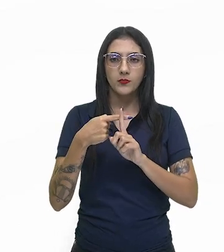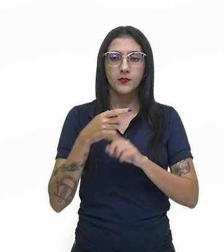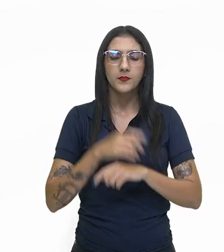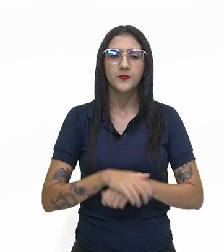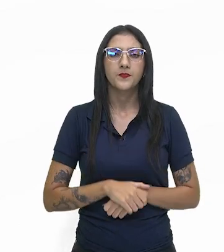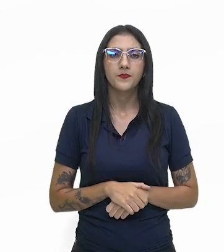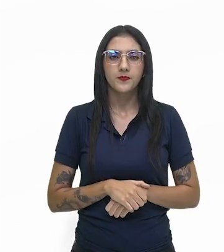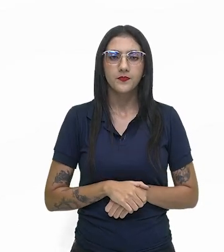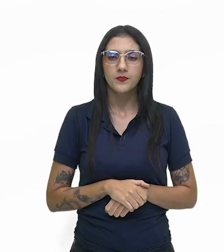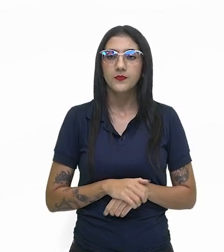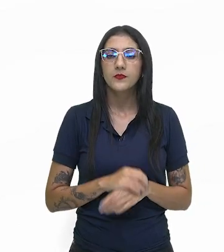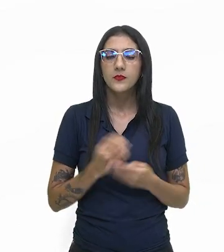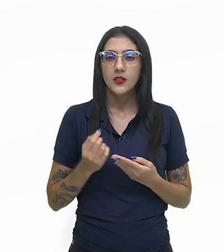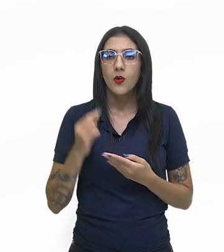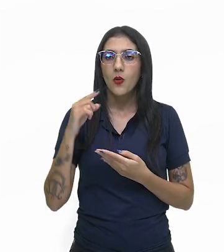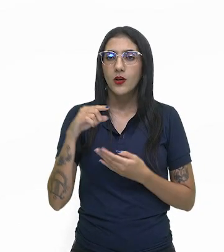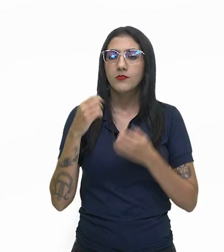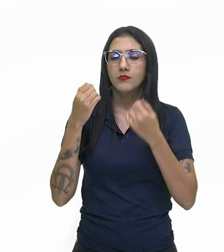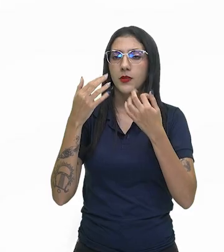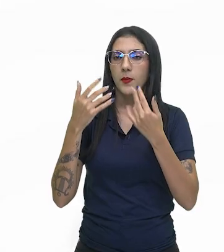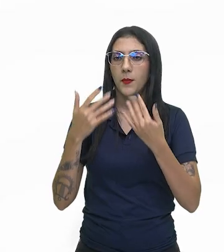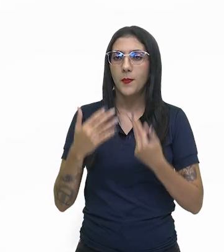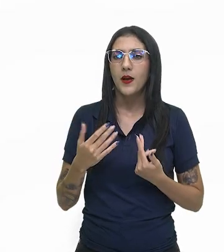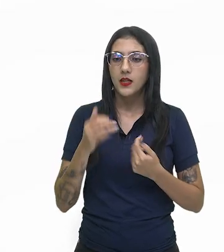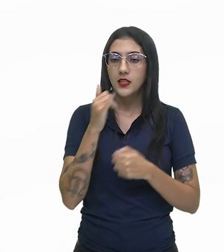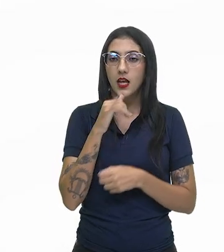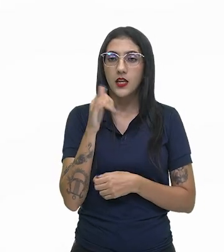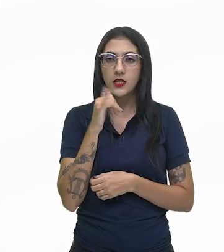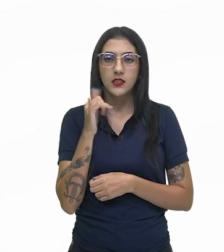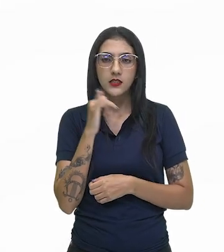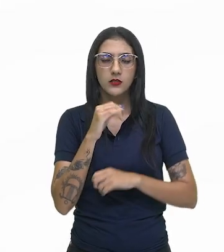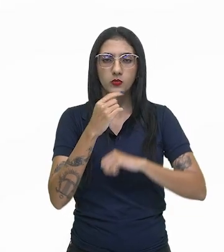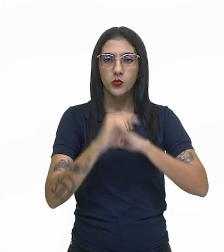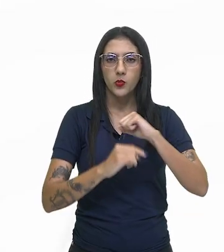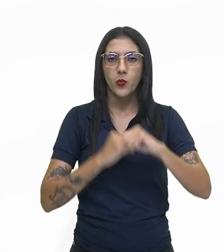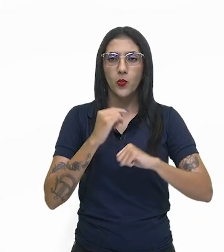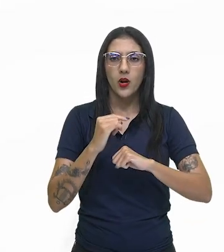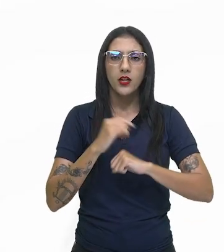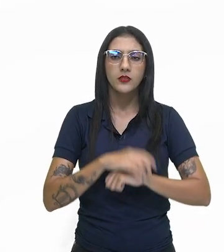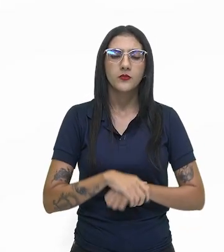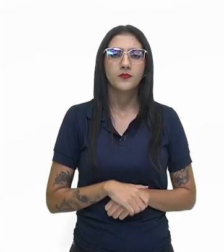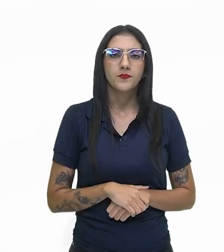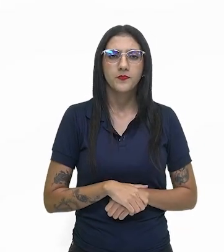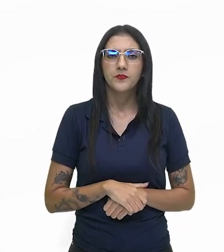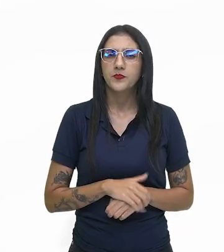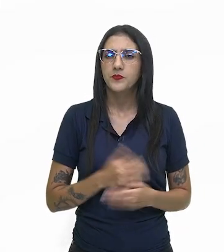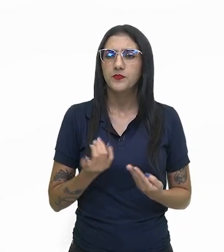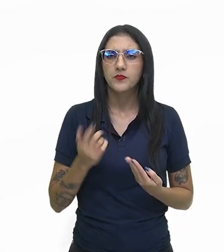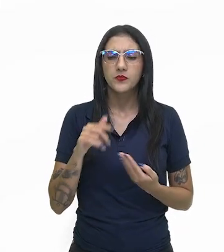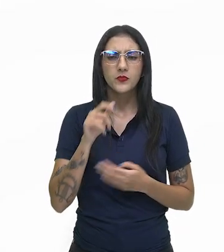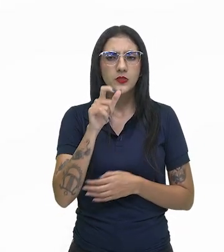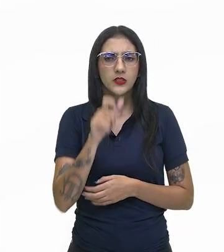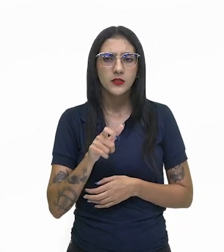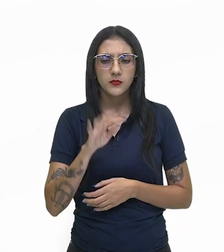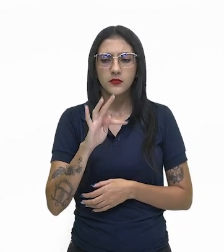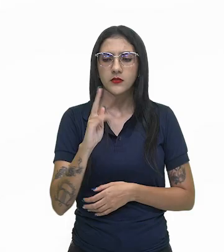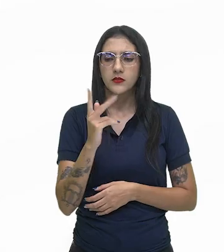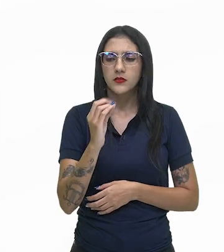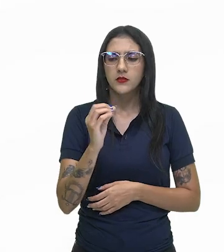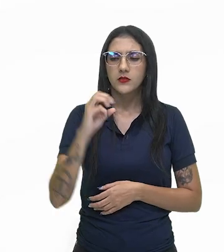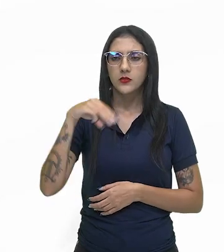Então, Thompson fala sobre a natureza elétrica do átomo. Quem foi Thompson? Né? Ele era um